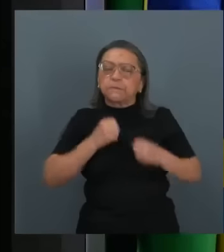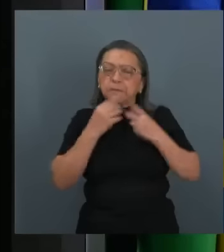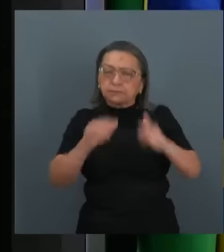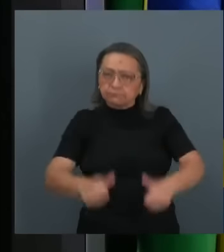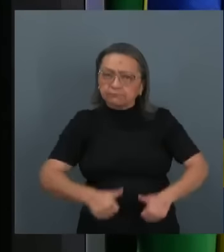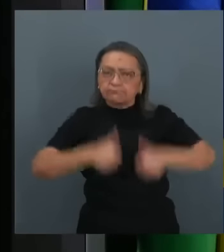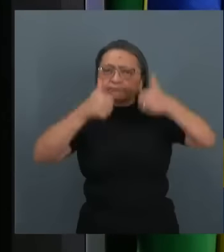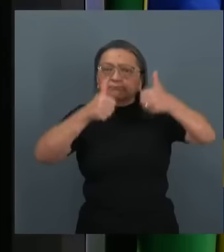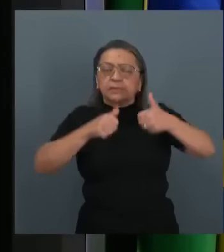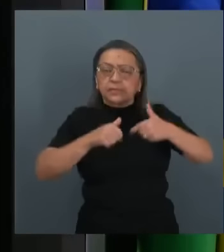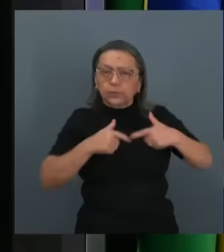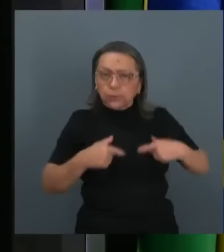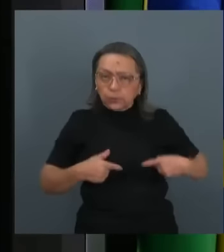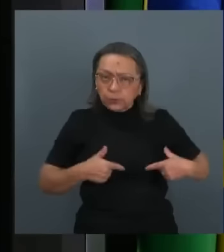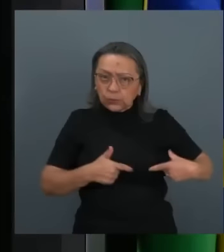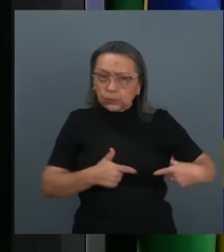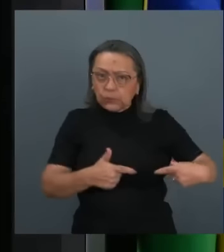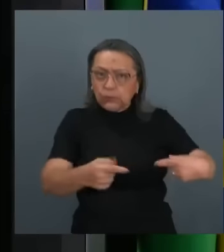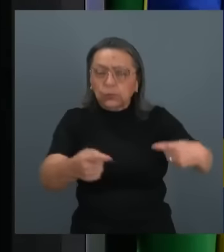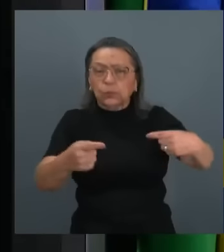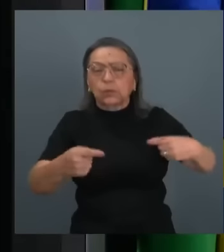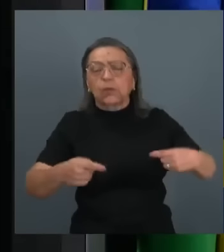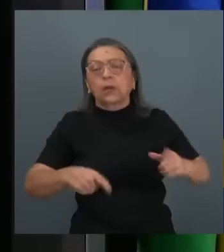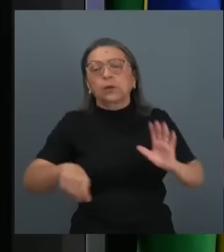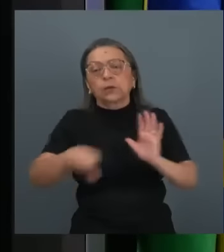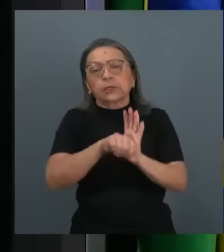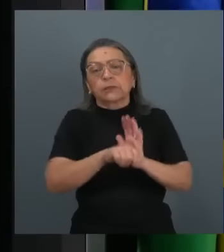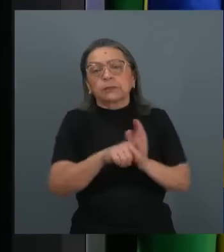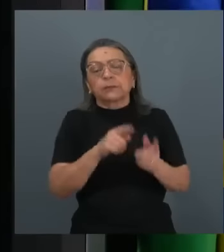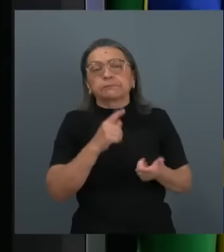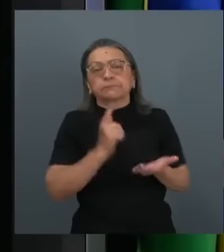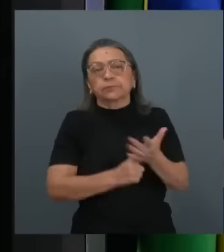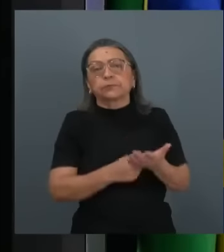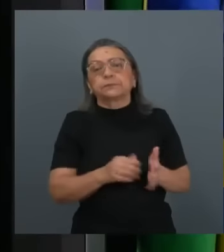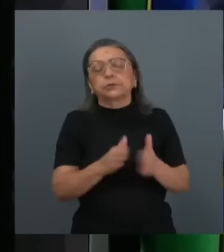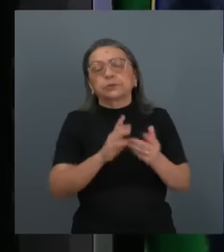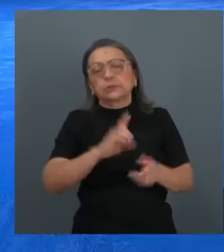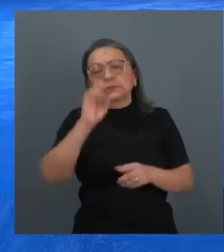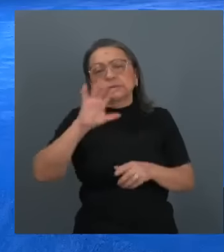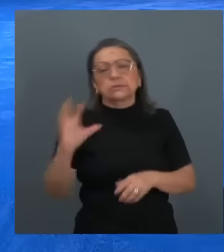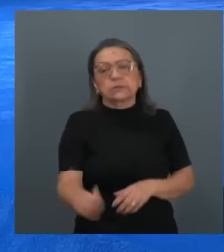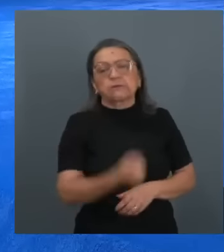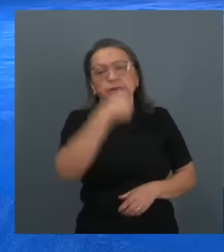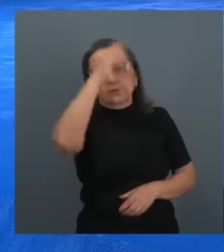enfrentamento ao crime organizado. Que Deus salve o Brasil. Obrigado, presidente.